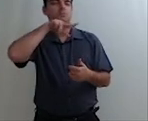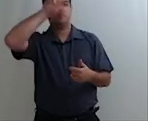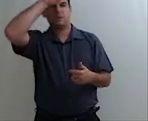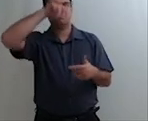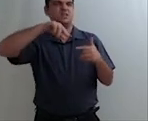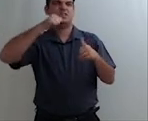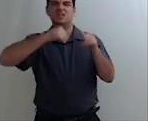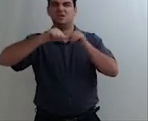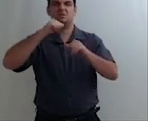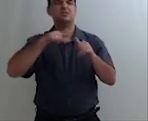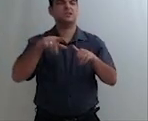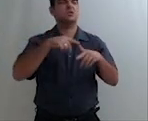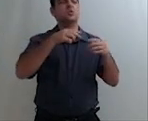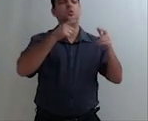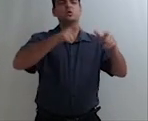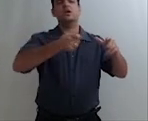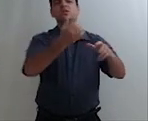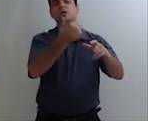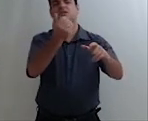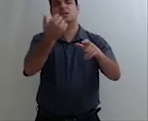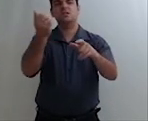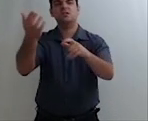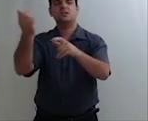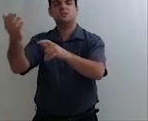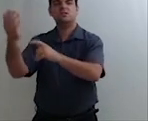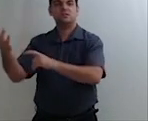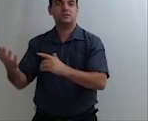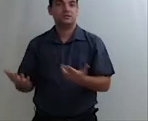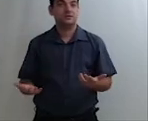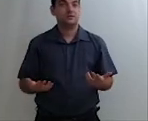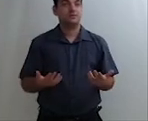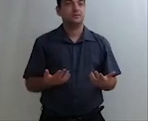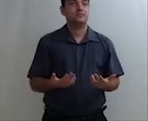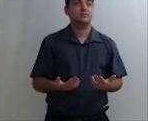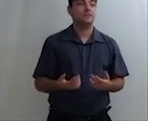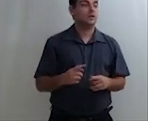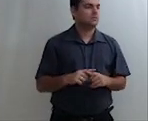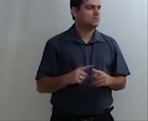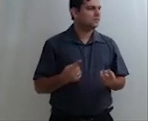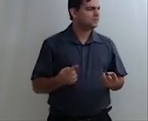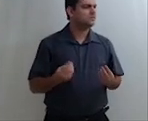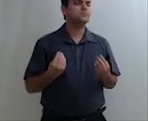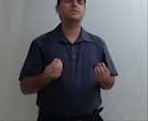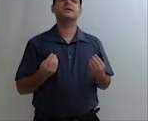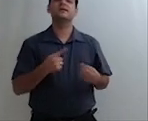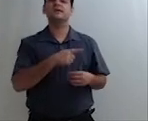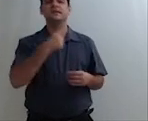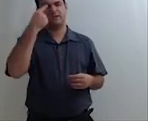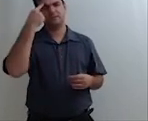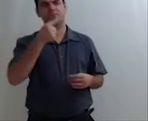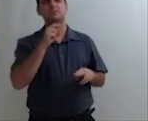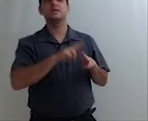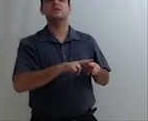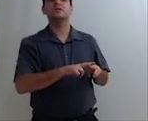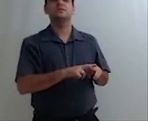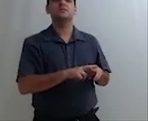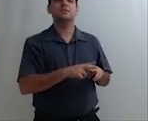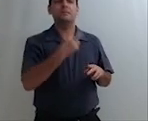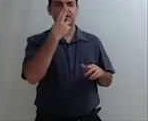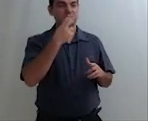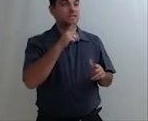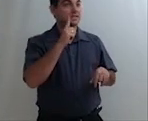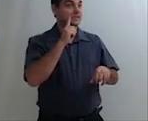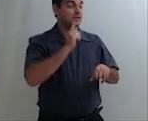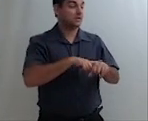se aponta nesse habias Corpus é a falta de motivação da decisão que decretou a prisão